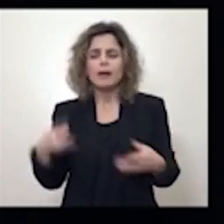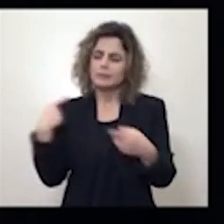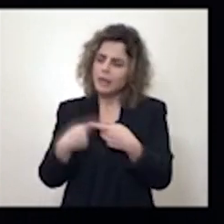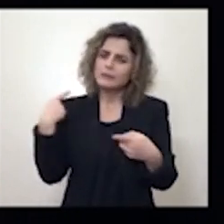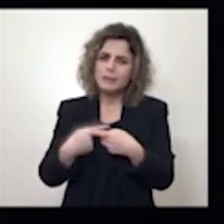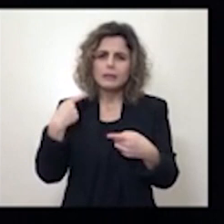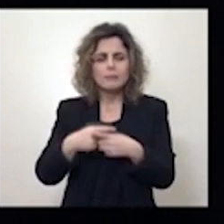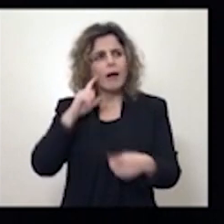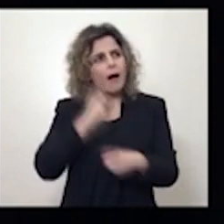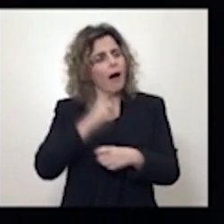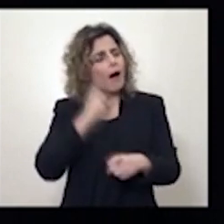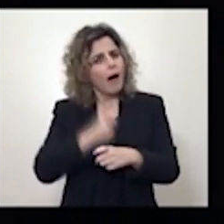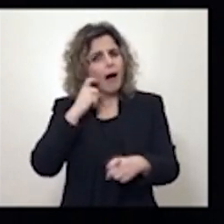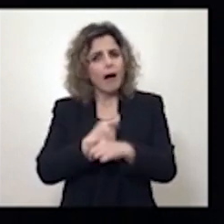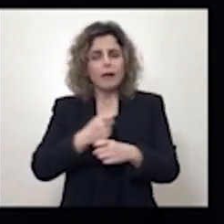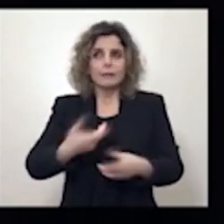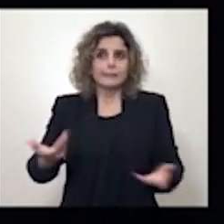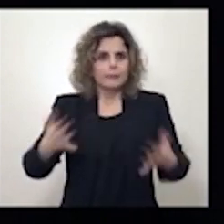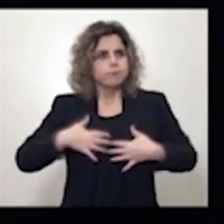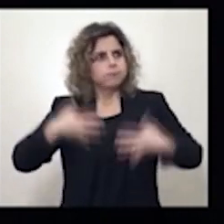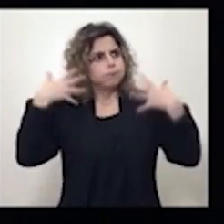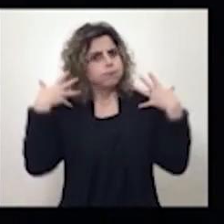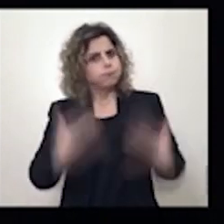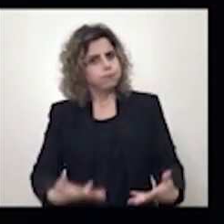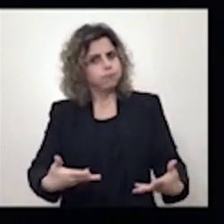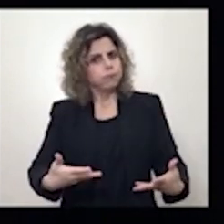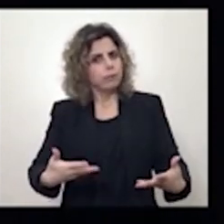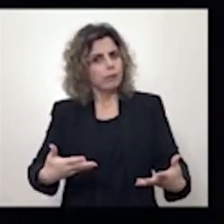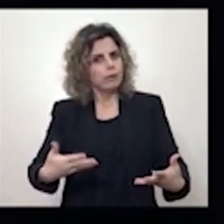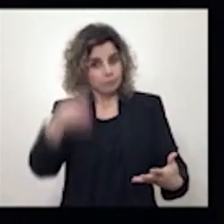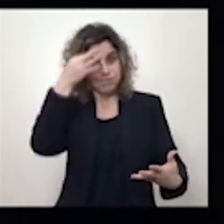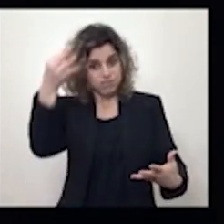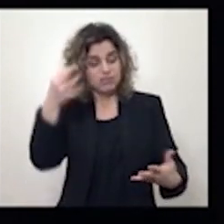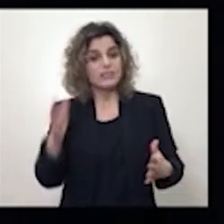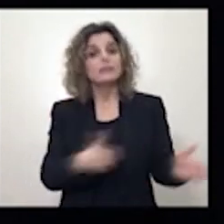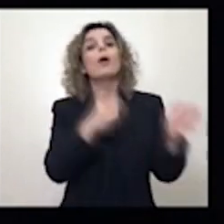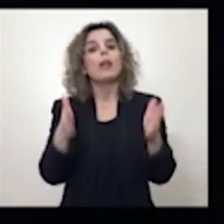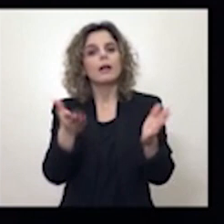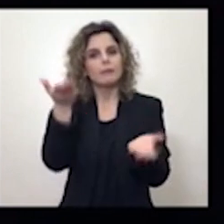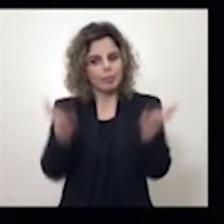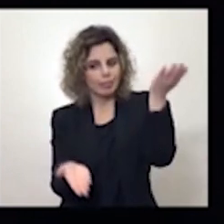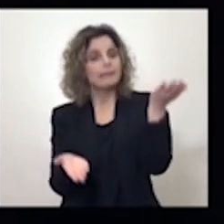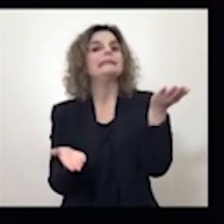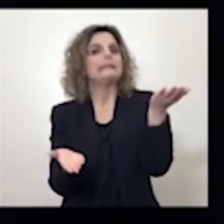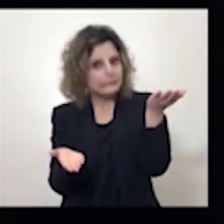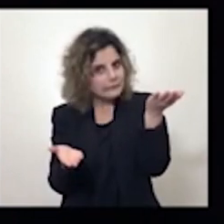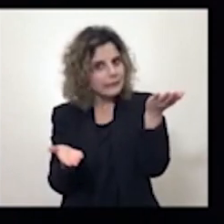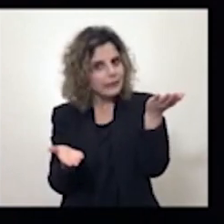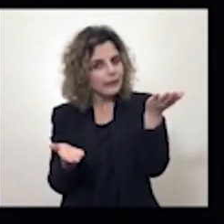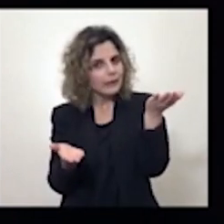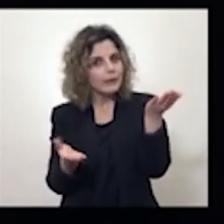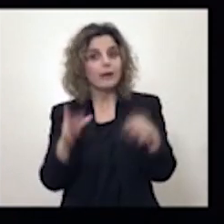semanas. Há, porém, um outro prato na balança. O número de internados ainda é quase o